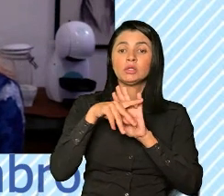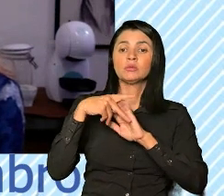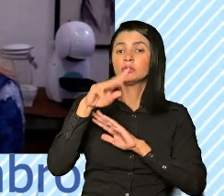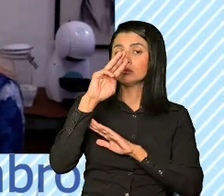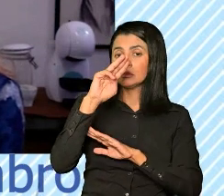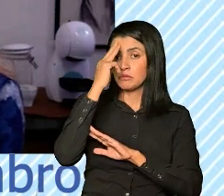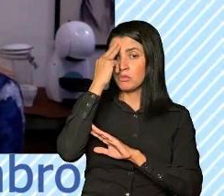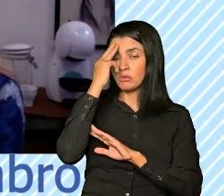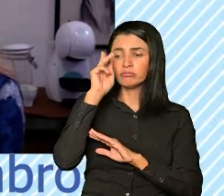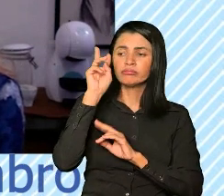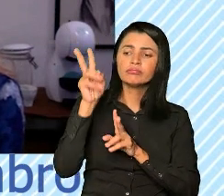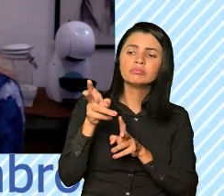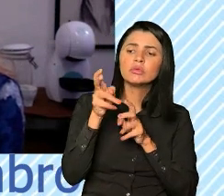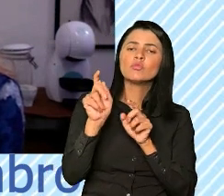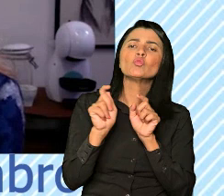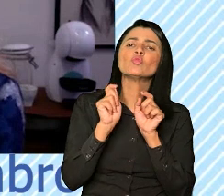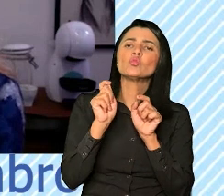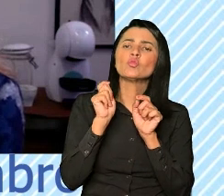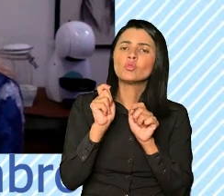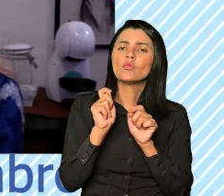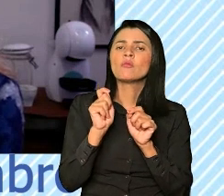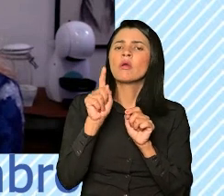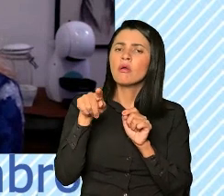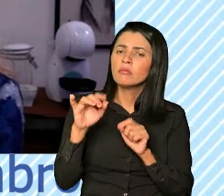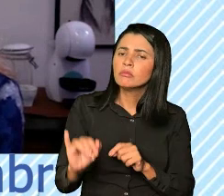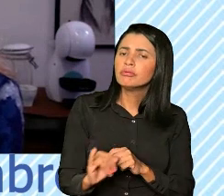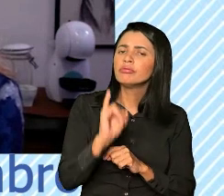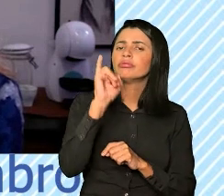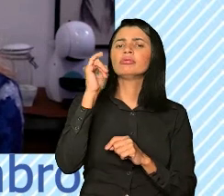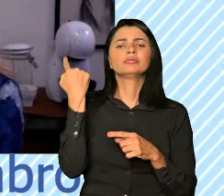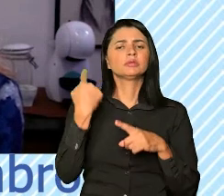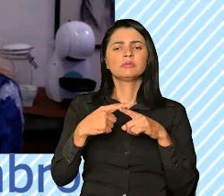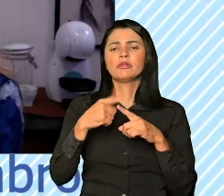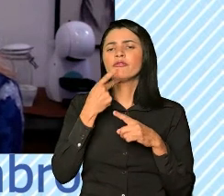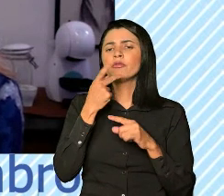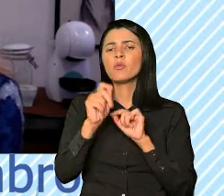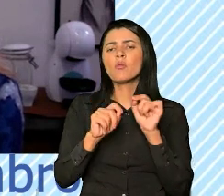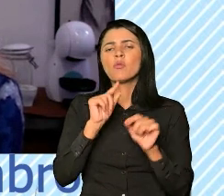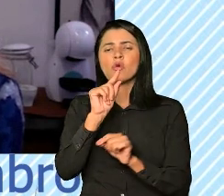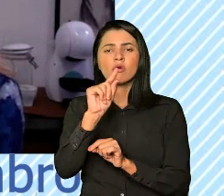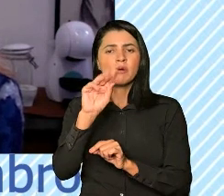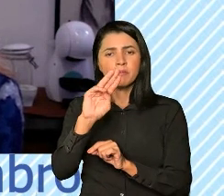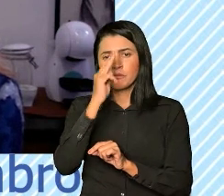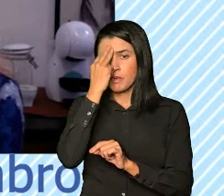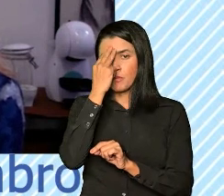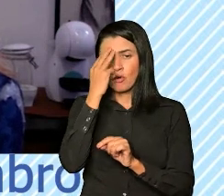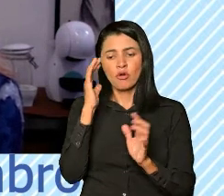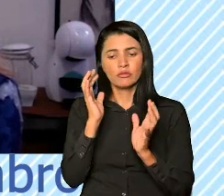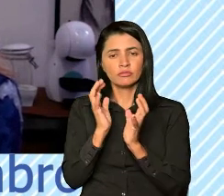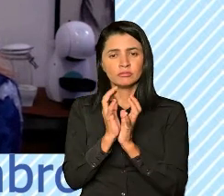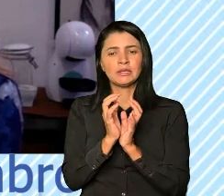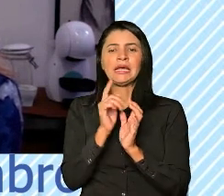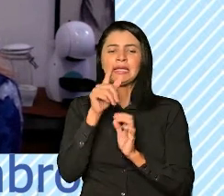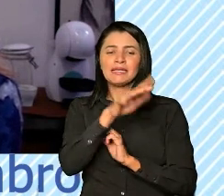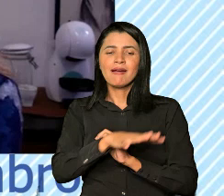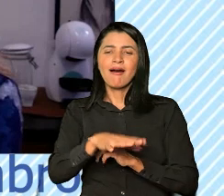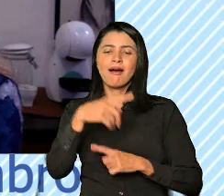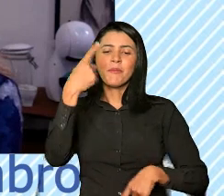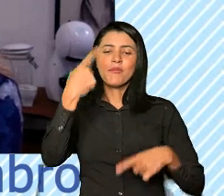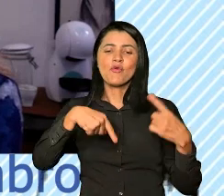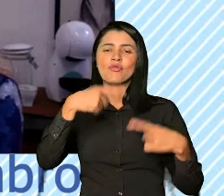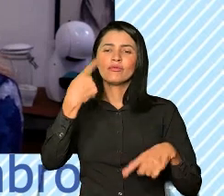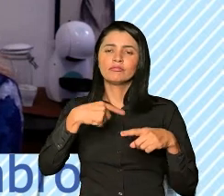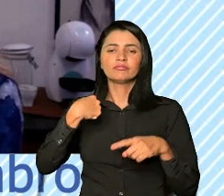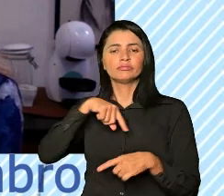importância, vejo como imprescindível a gente trabalhar um pouco da memória coletiva no viés político, uma vez que a gente está aqui num